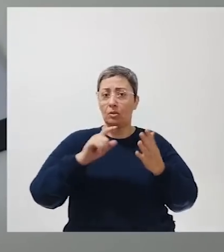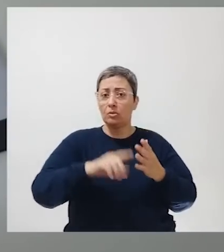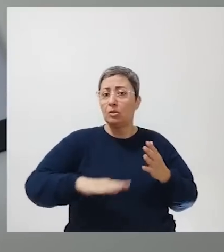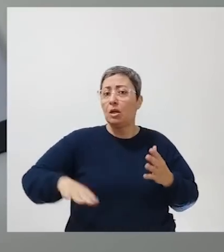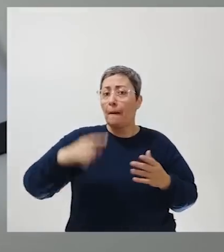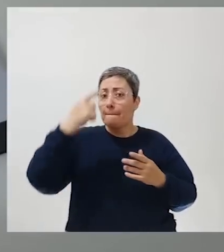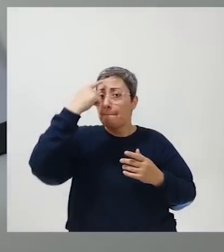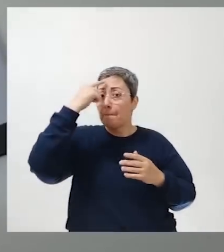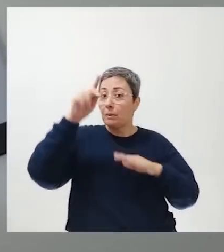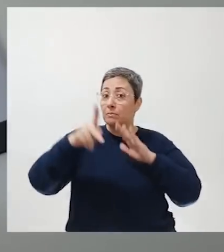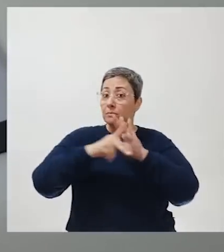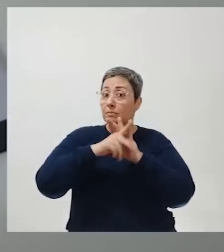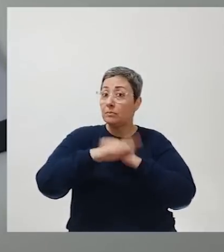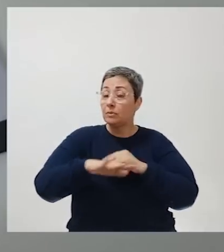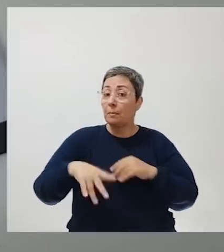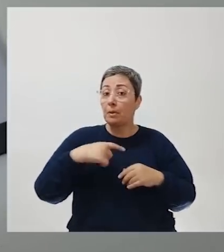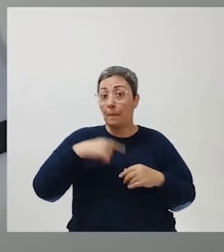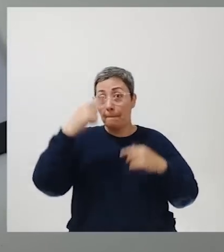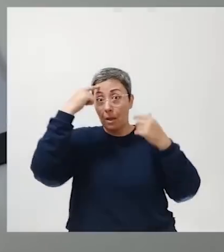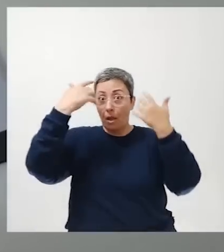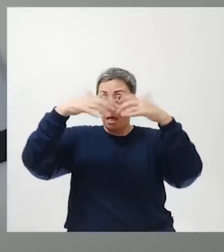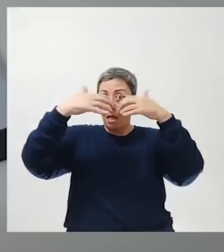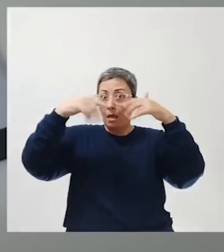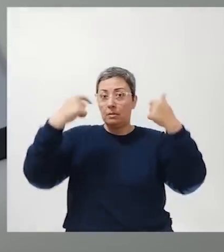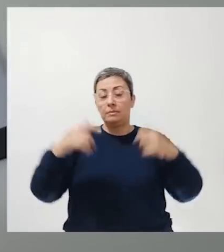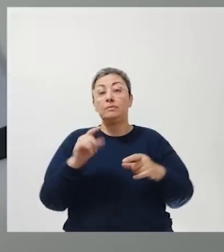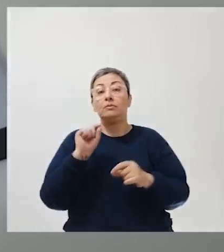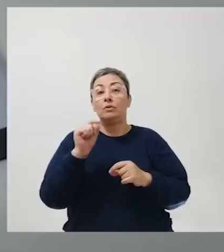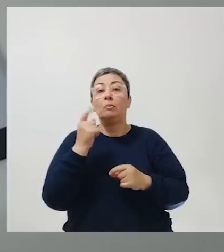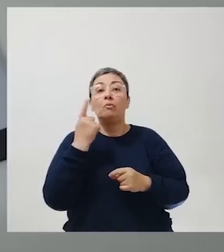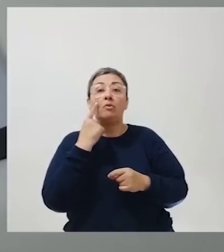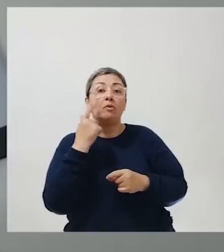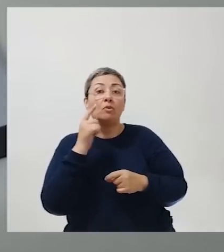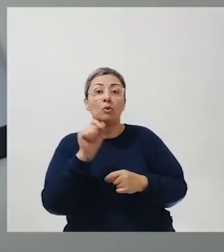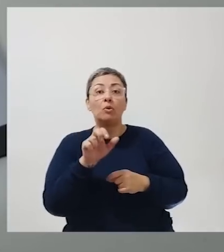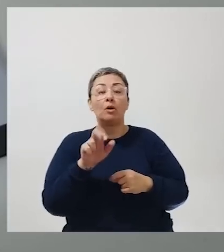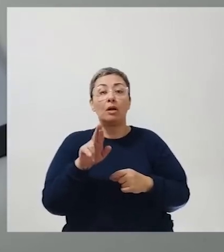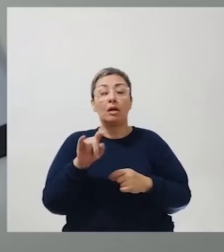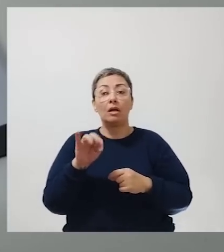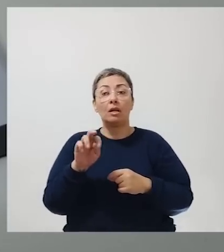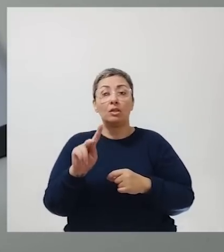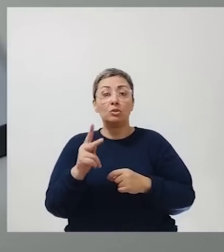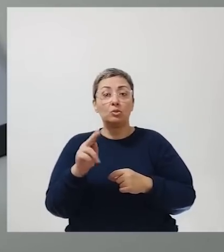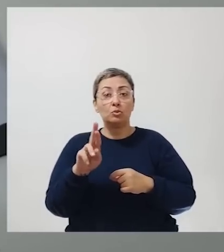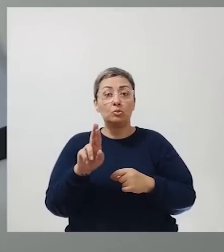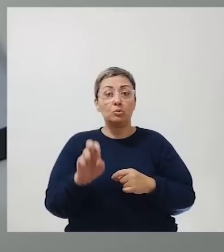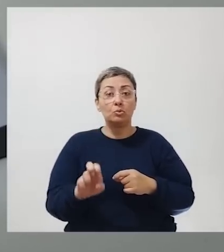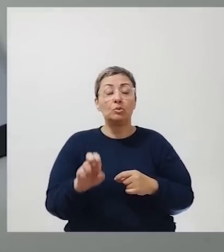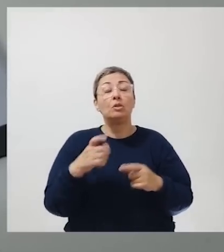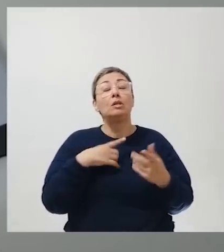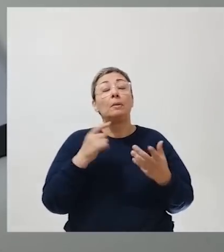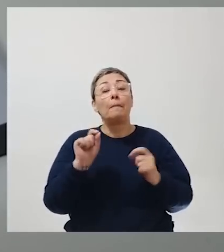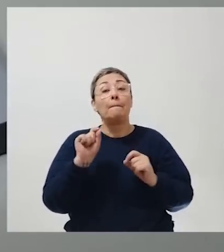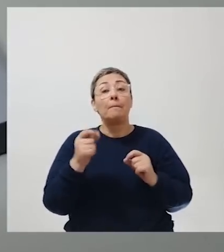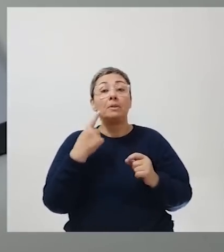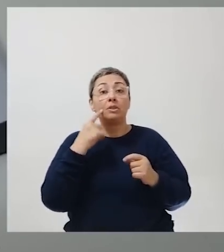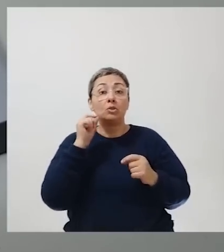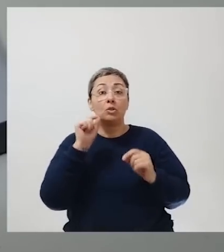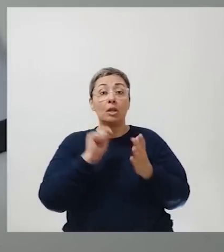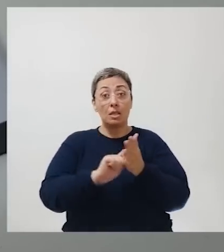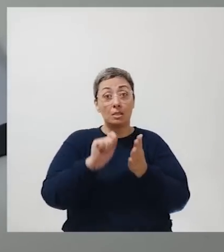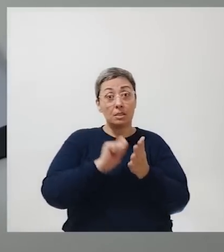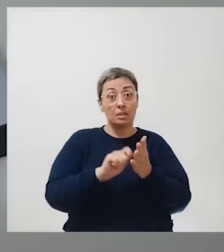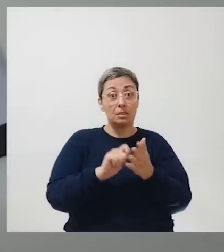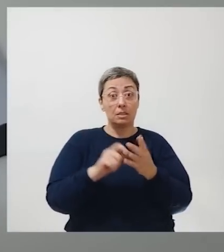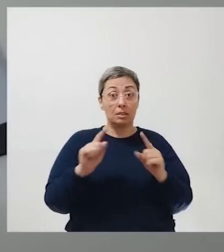crianças pensam, porque as crianças pensam muito. Vamos ver o que o Arthur está pensando em relação à